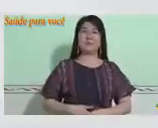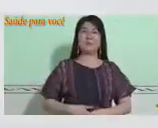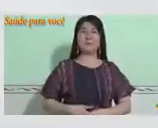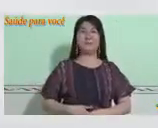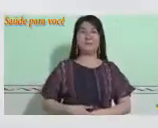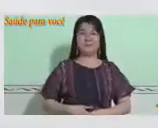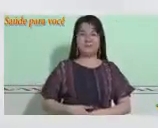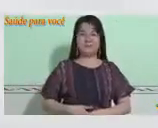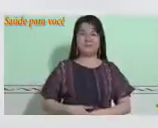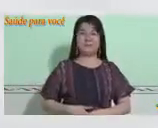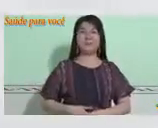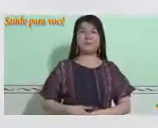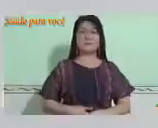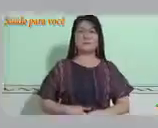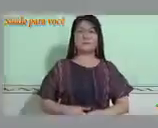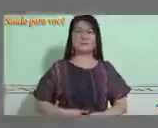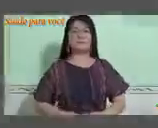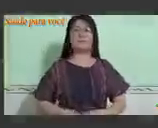ao pronto